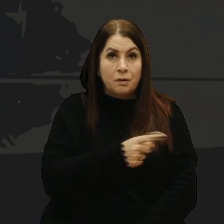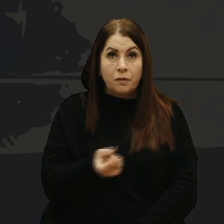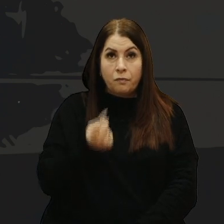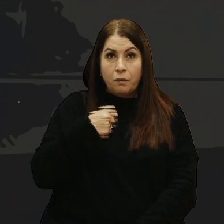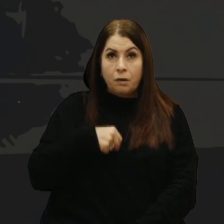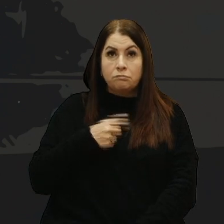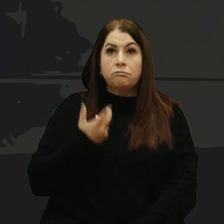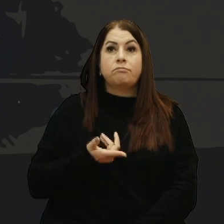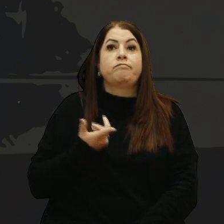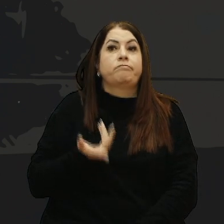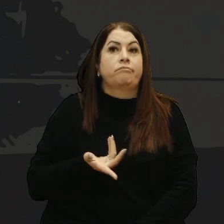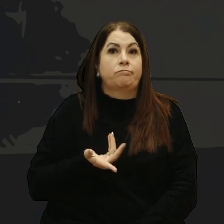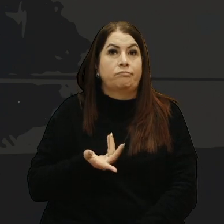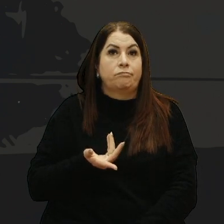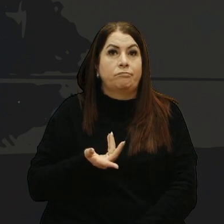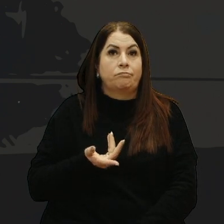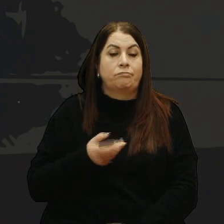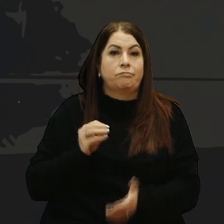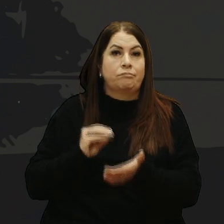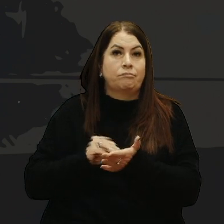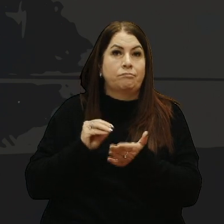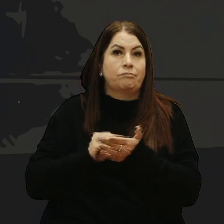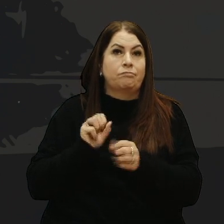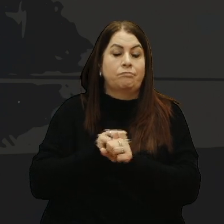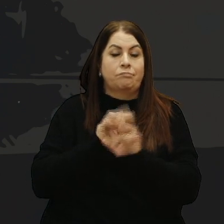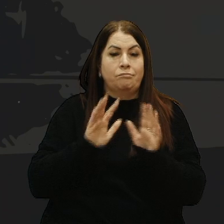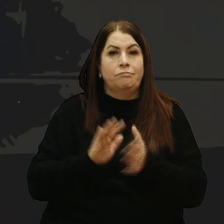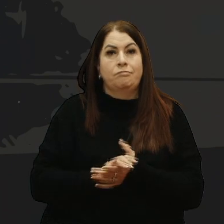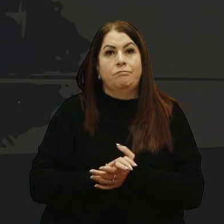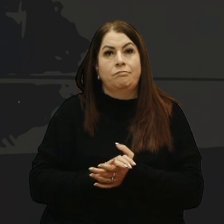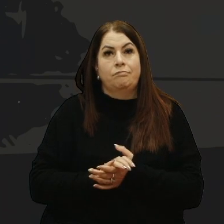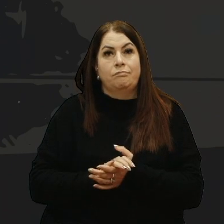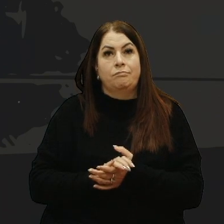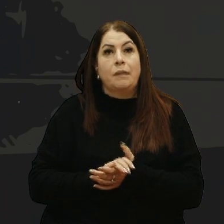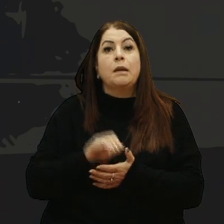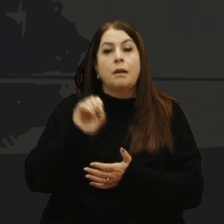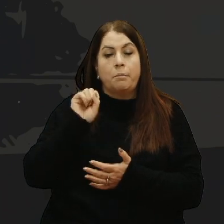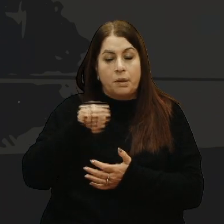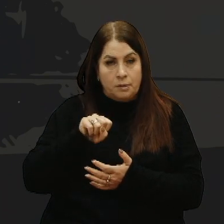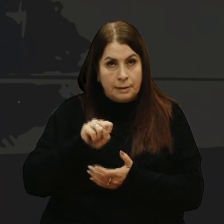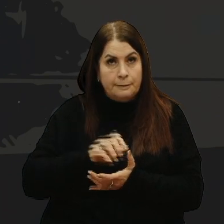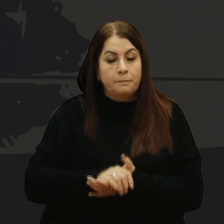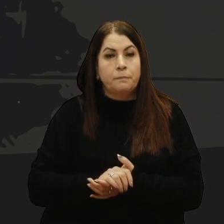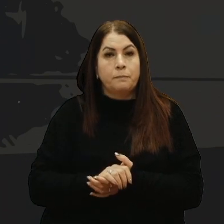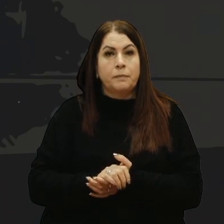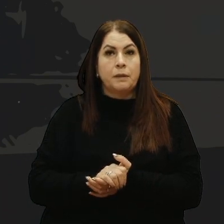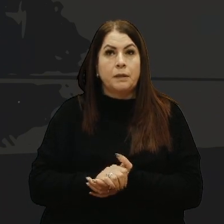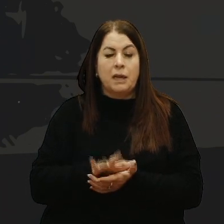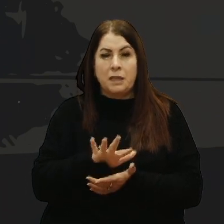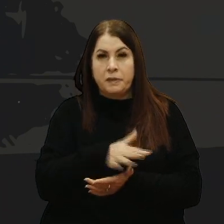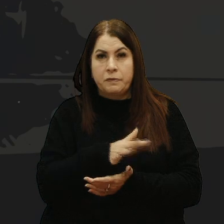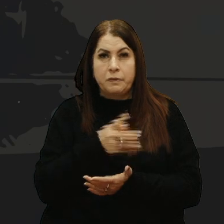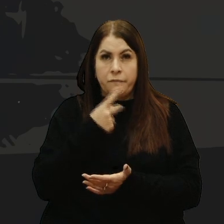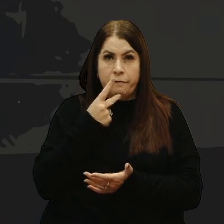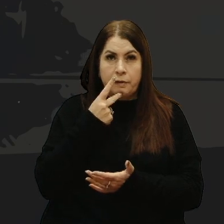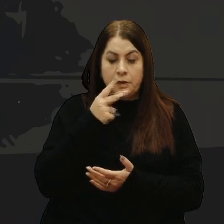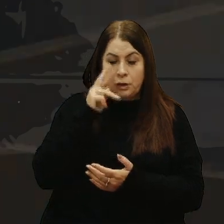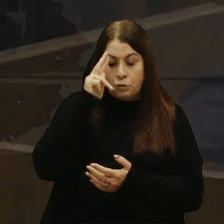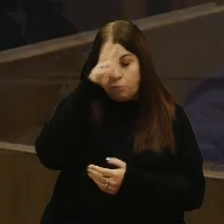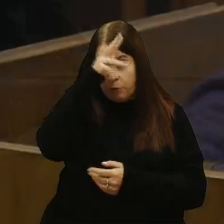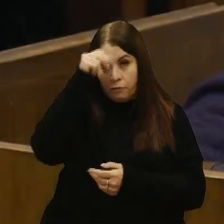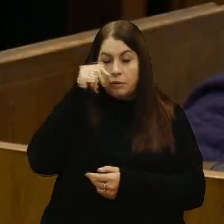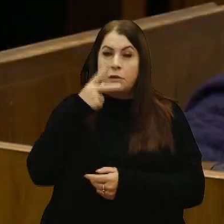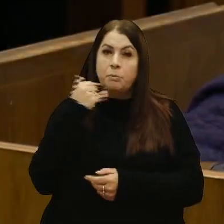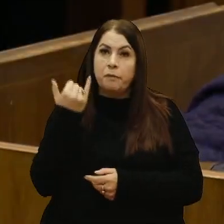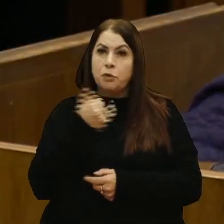eles nos dão o quê? A falta de transparência. Mas sim, por muitas vezes eu falei com o prefeito, e o